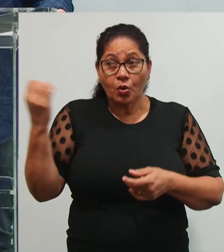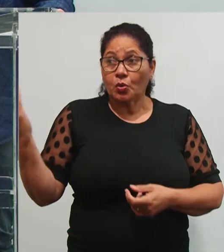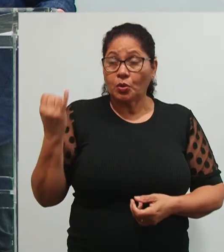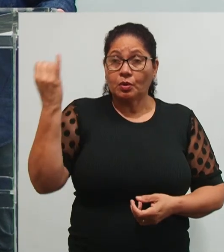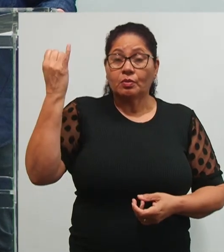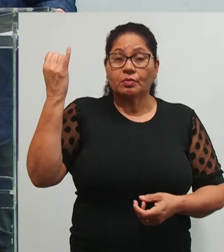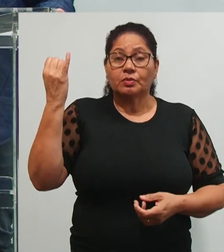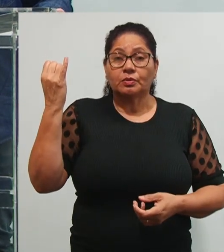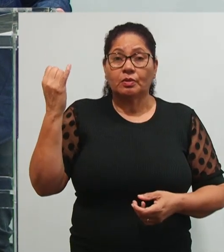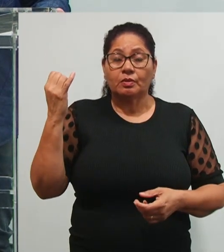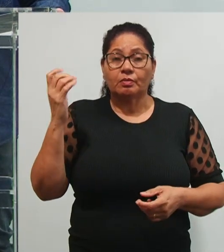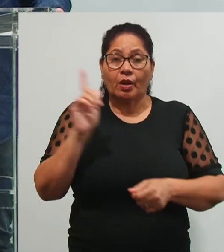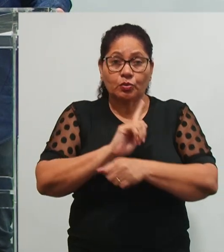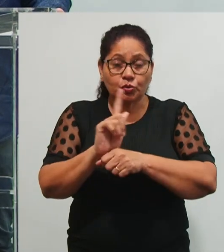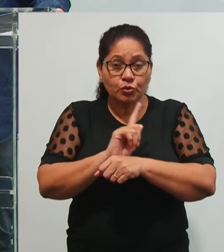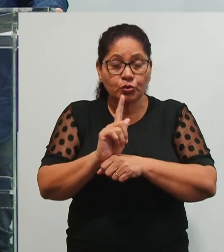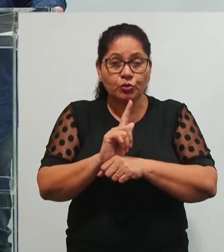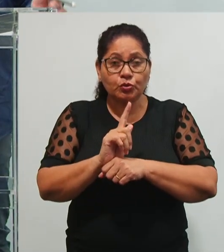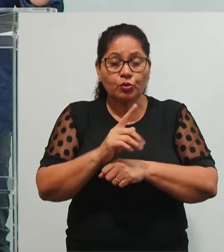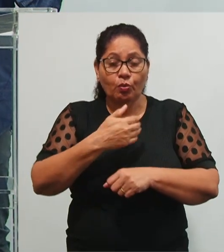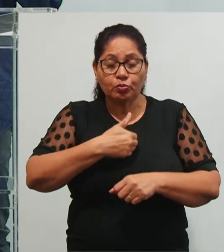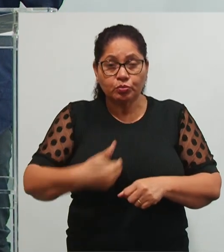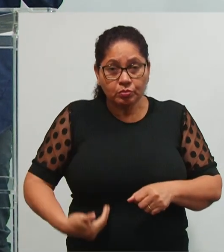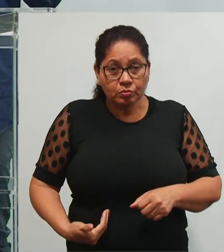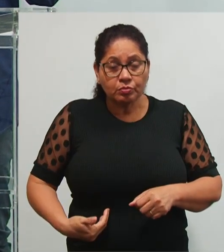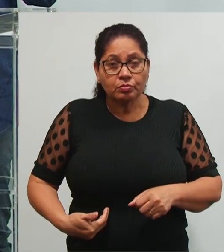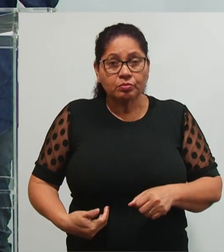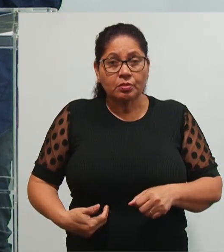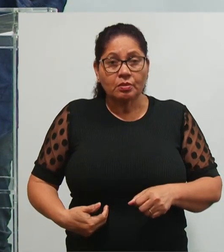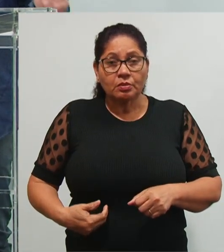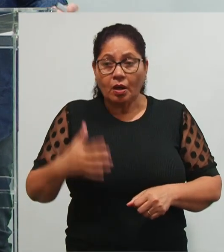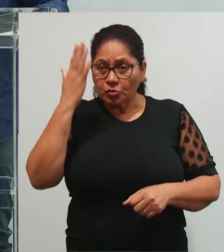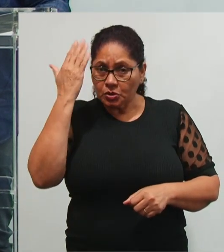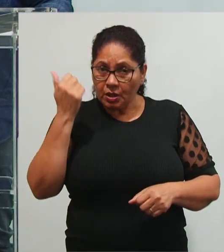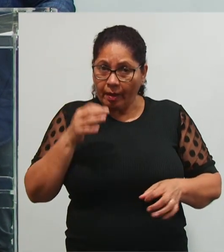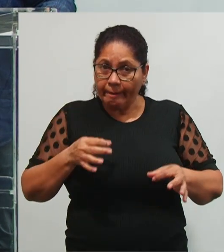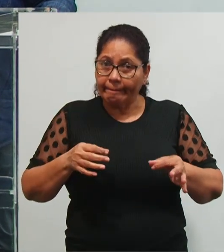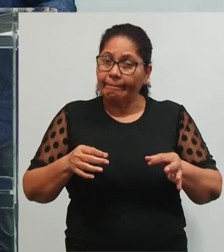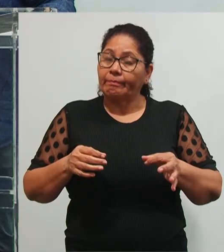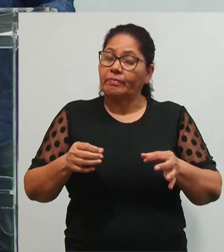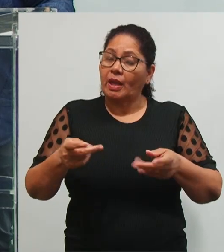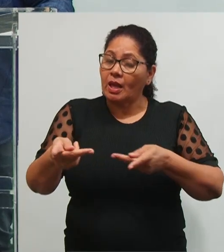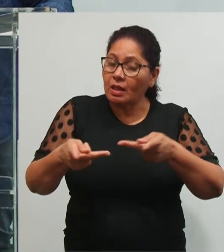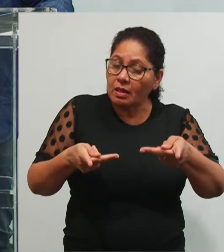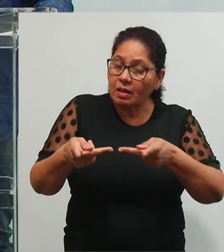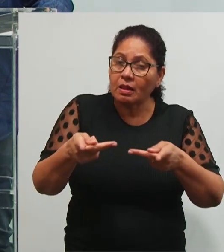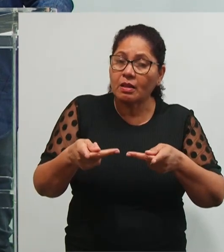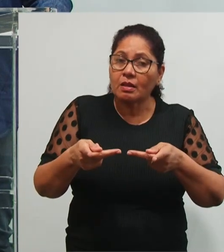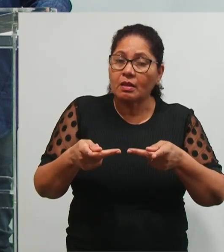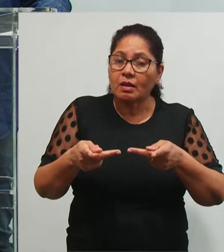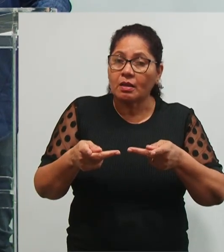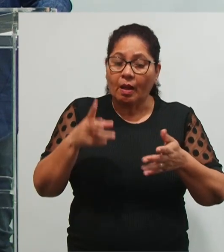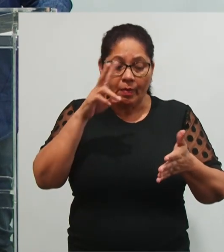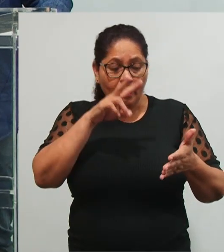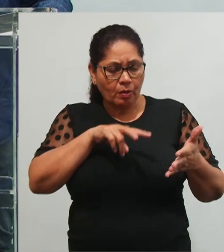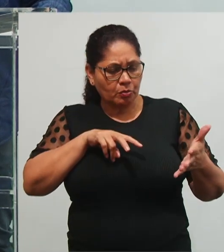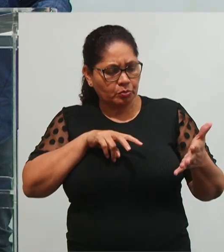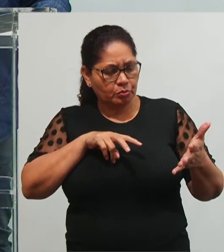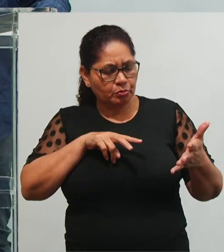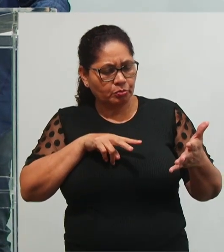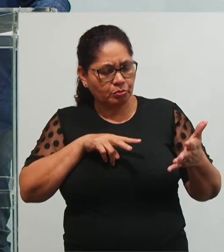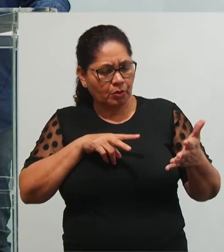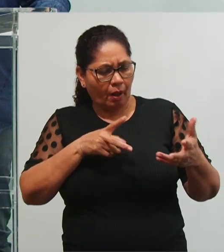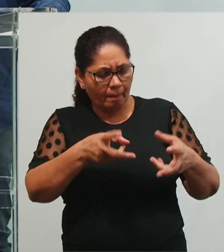mais importante, que para o gestor público, não é só saber elaborar projetos, ele precisa saber identificar,